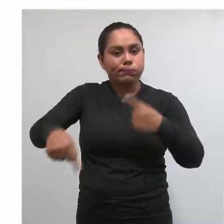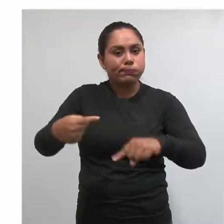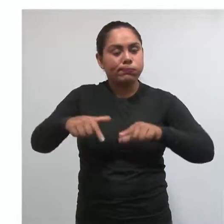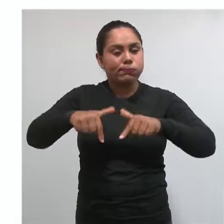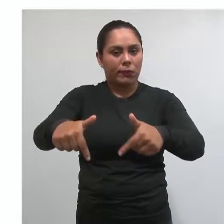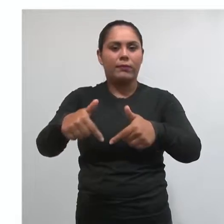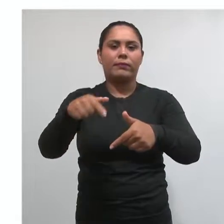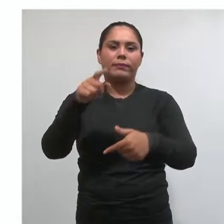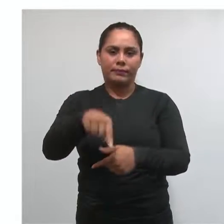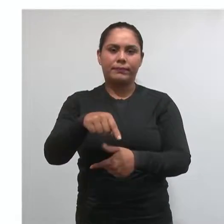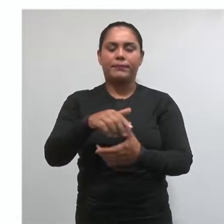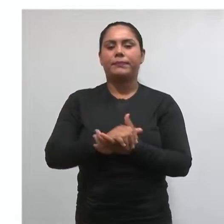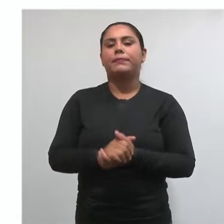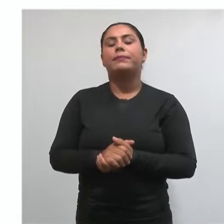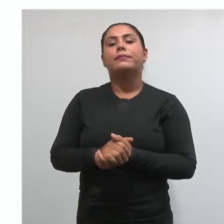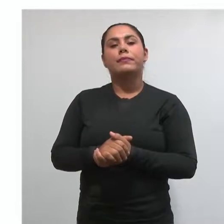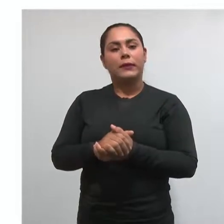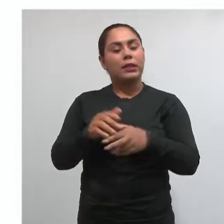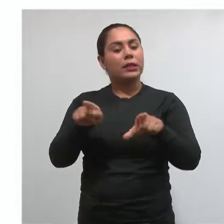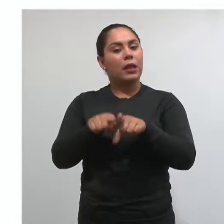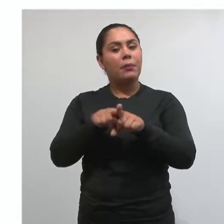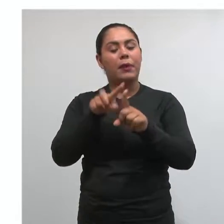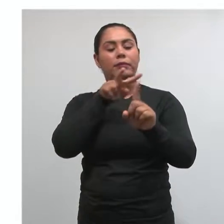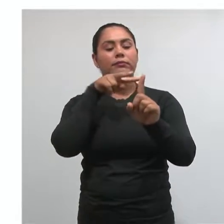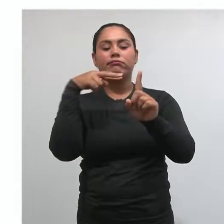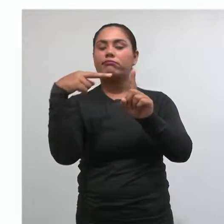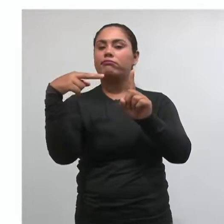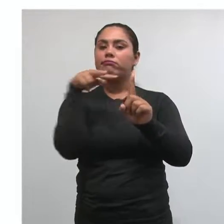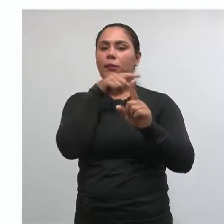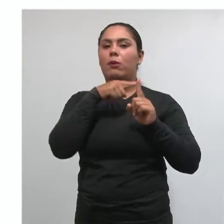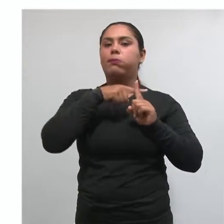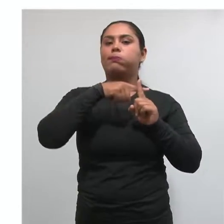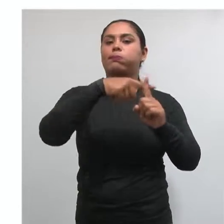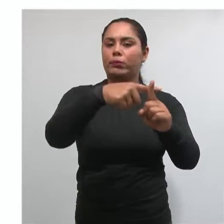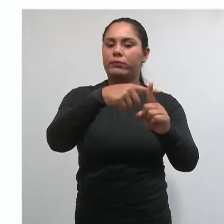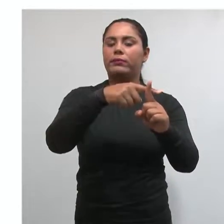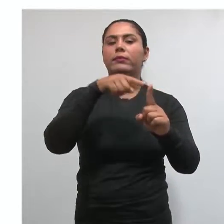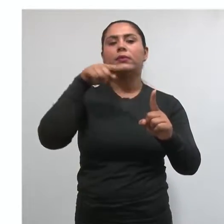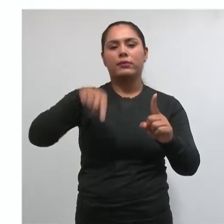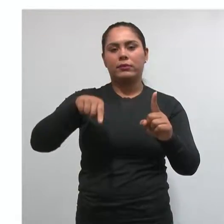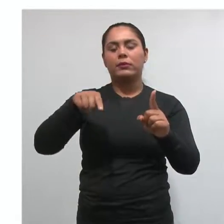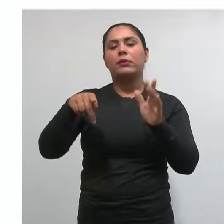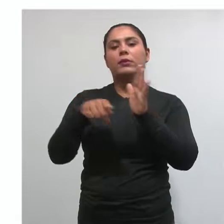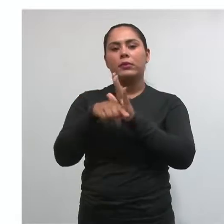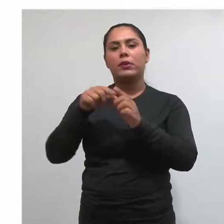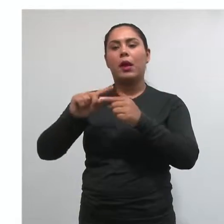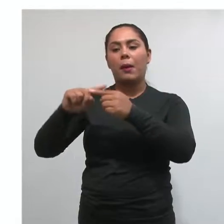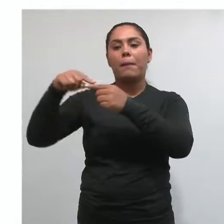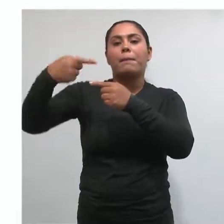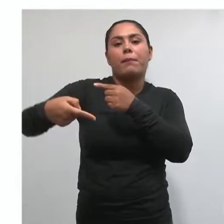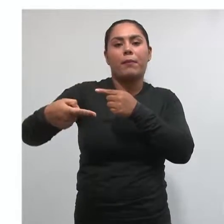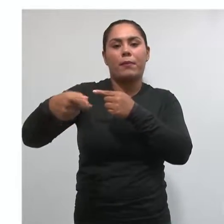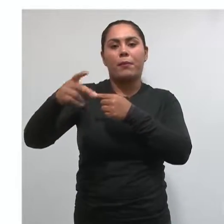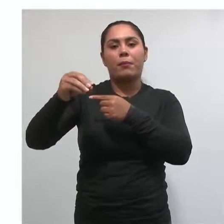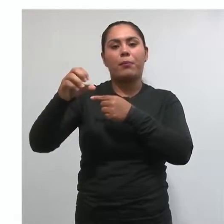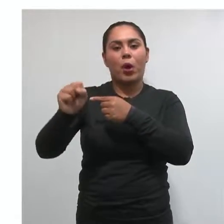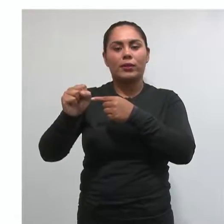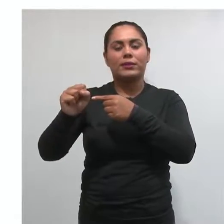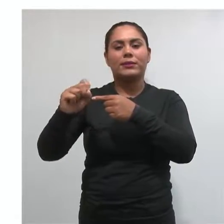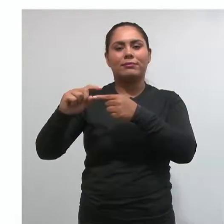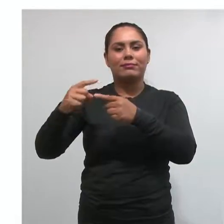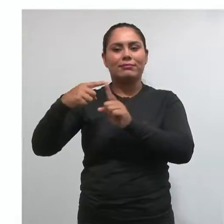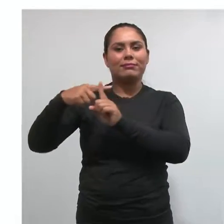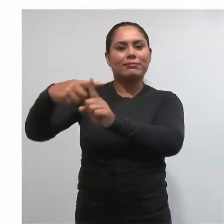de política. E uma perspectiva positivista versus pós-positivista. Positivista,